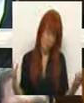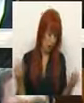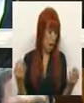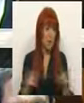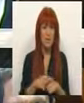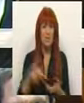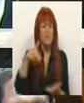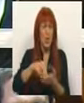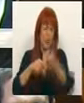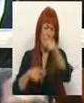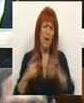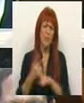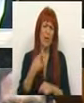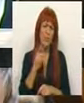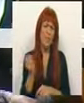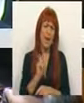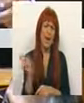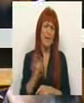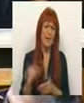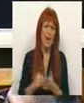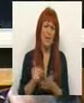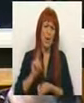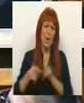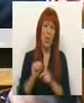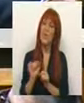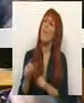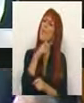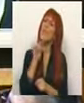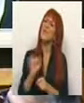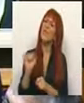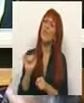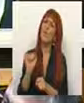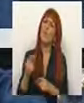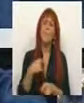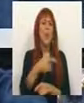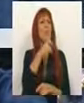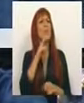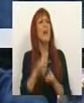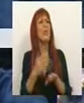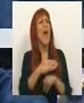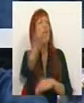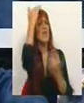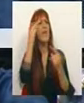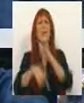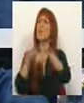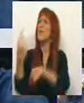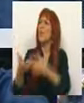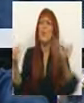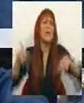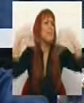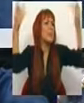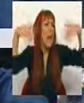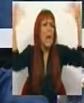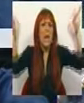De comparência também, porque andámos muitos meses à espera daquilo que foram as suas promessas. Prometeu que era antes do verão, depois era depois, depois